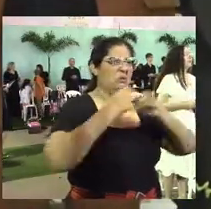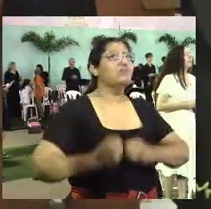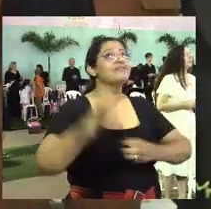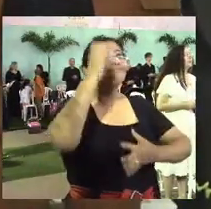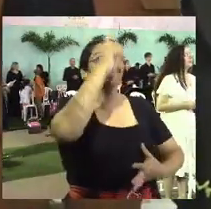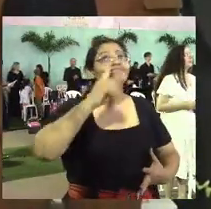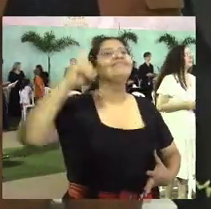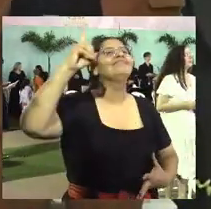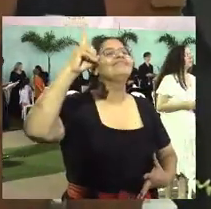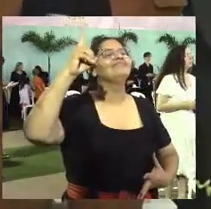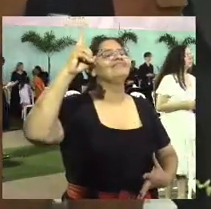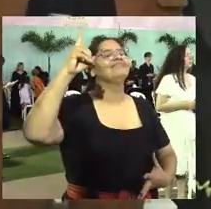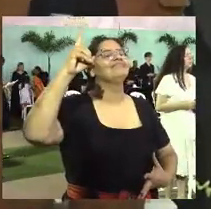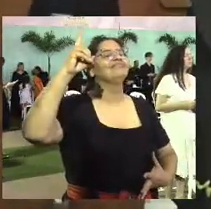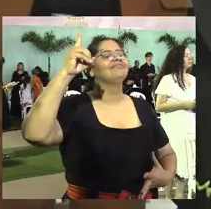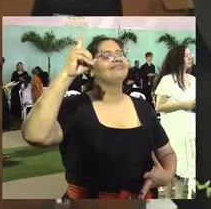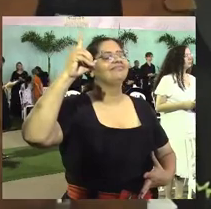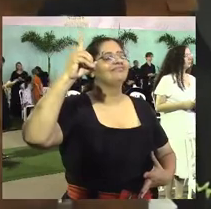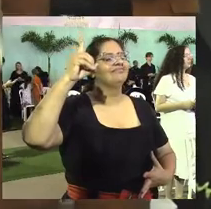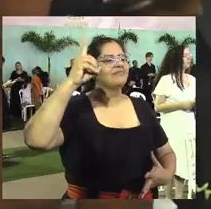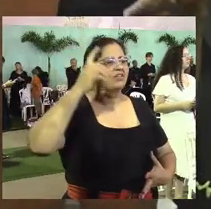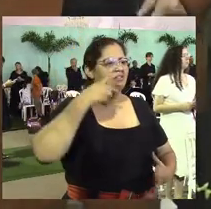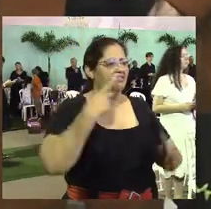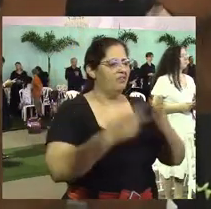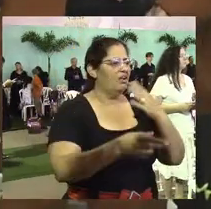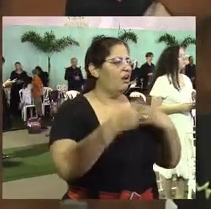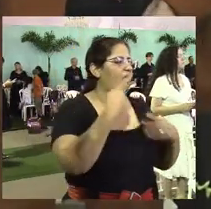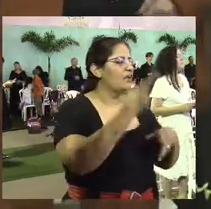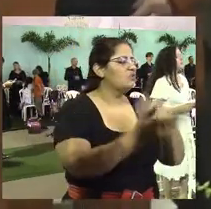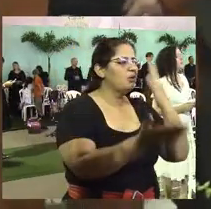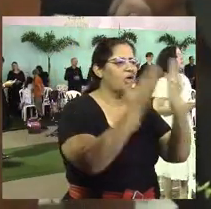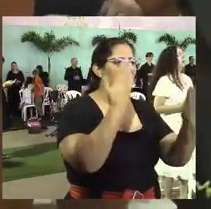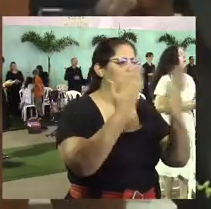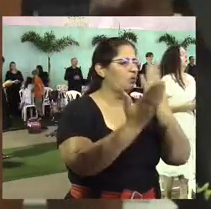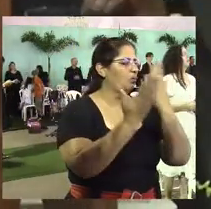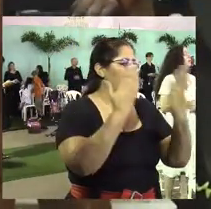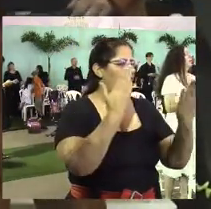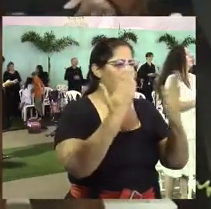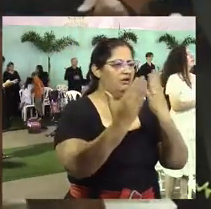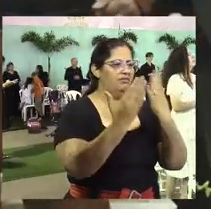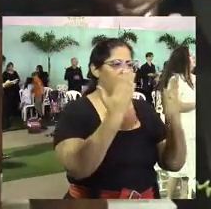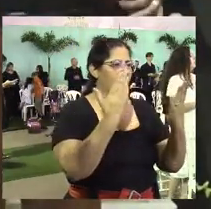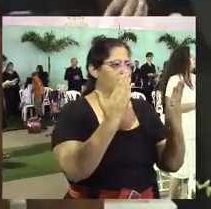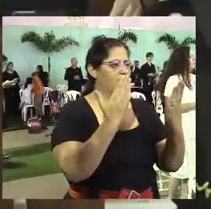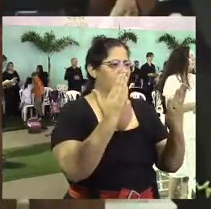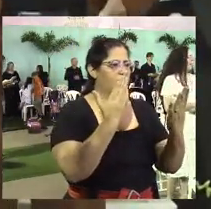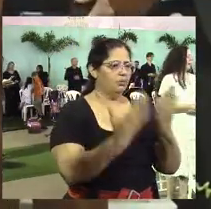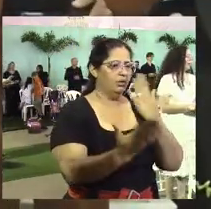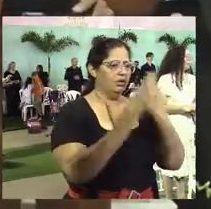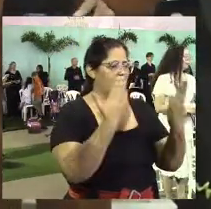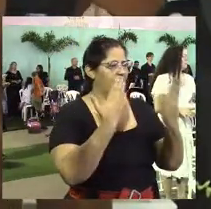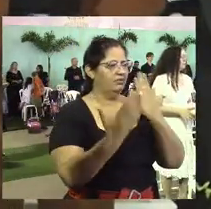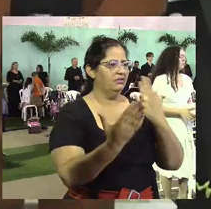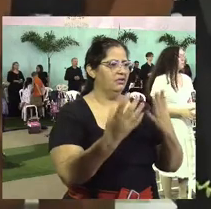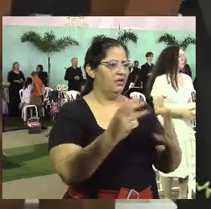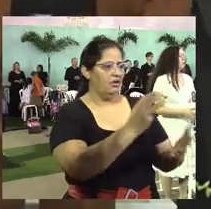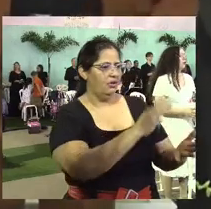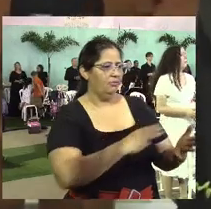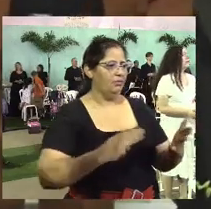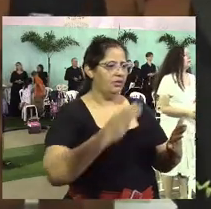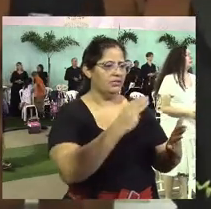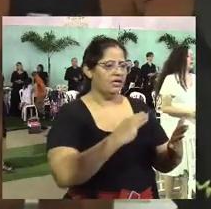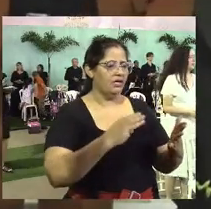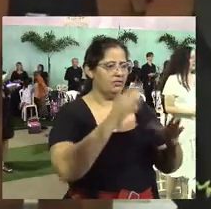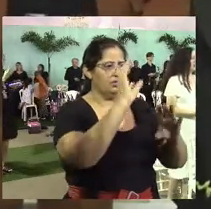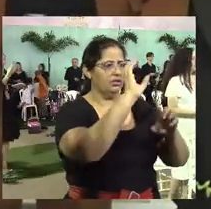nós vamos ministrar sobre a incomparável mensagem da Corujinha Incomparável mensagem